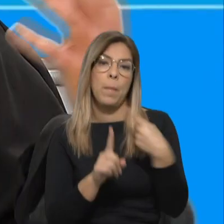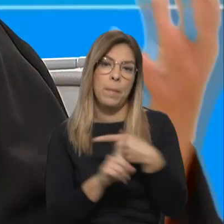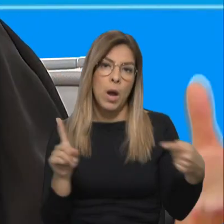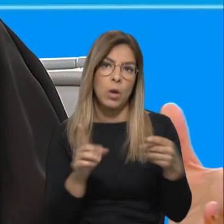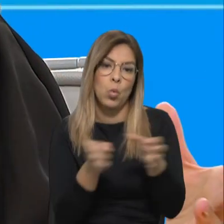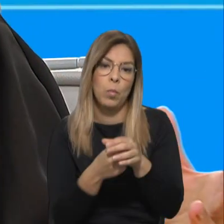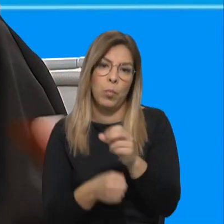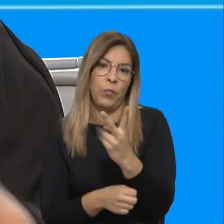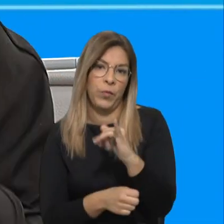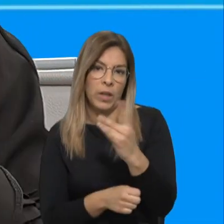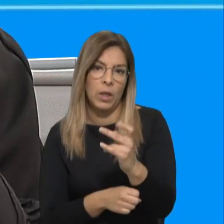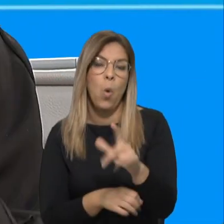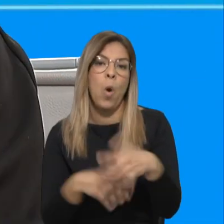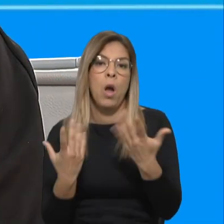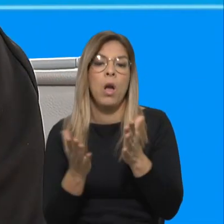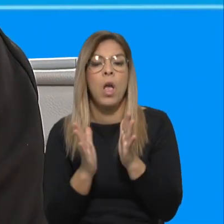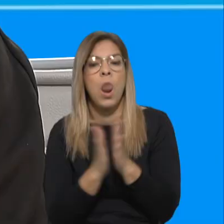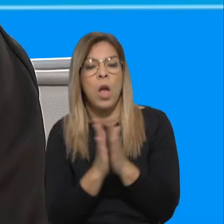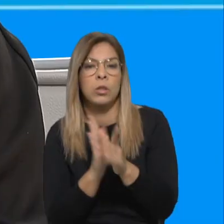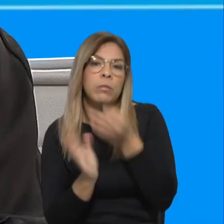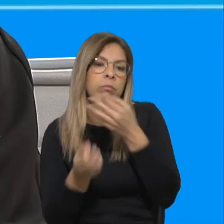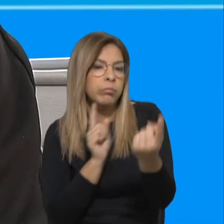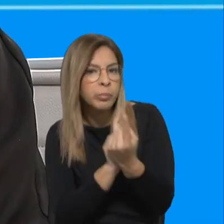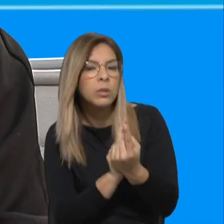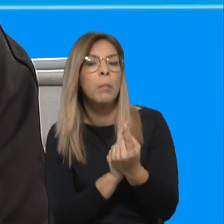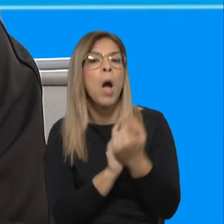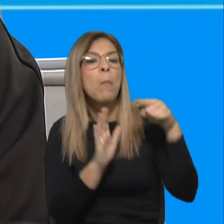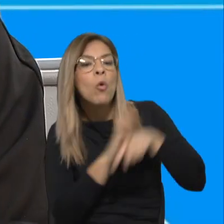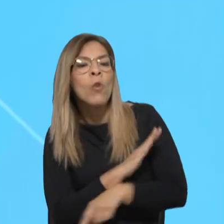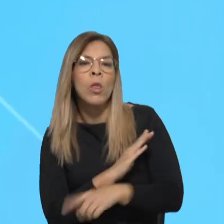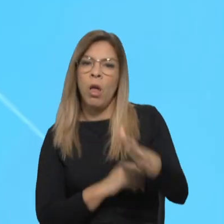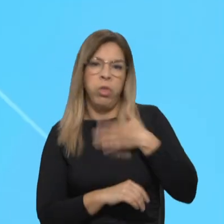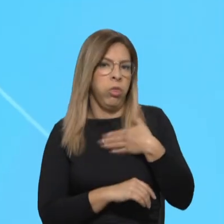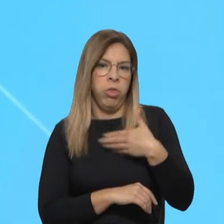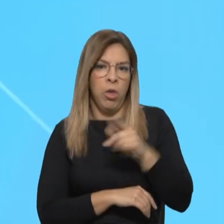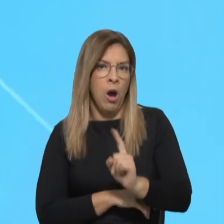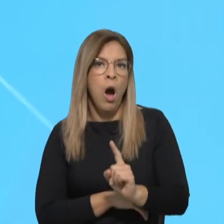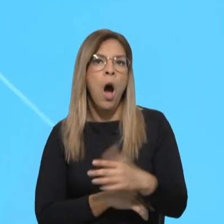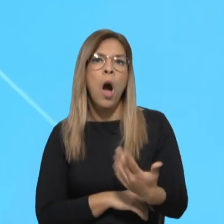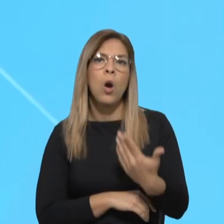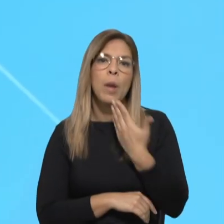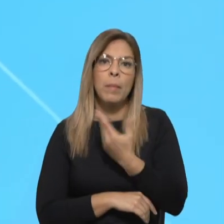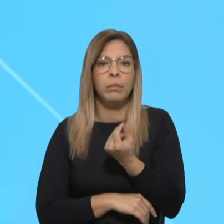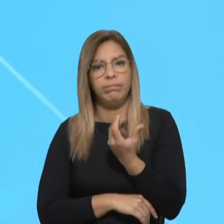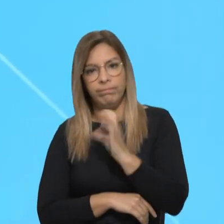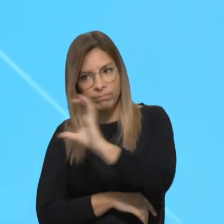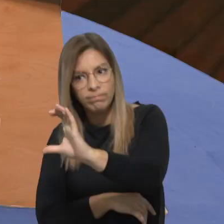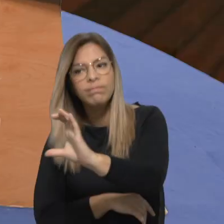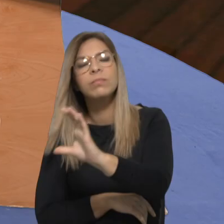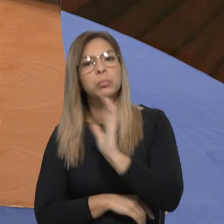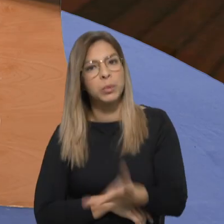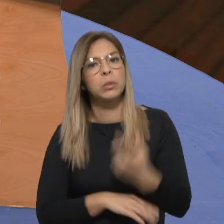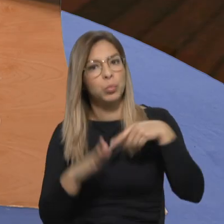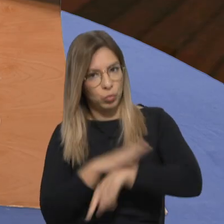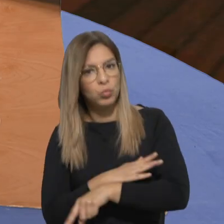Grupo Vita ou da Igreja e não quis aprofundar mais. E na altura, os agora, objetivos... mediante o pedido de compensação, é que é necessário clarificar. Exatamente. Ou seja, os